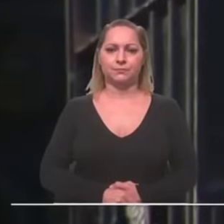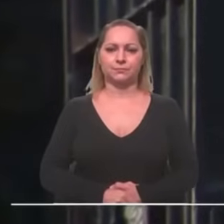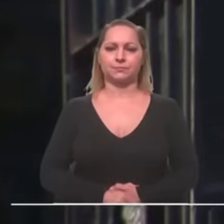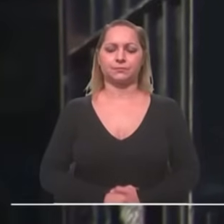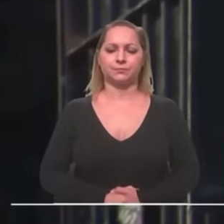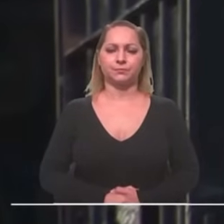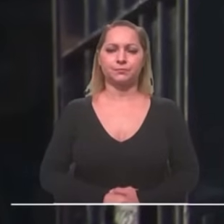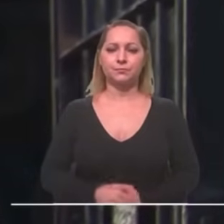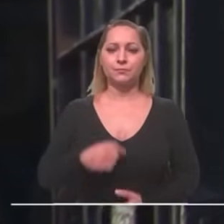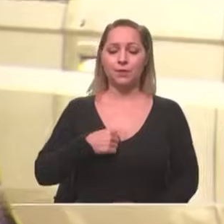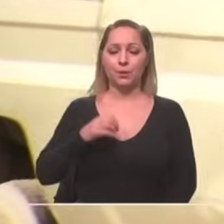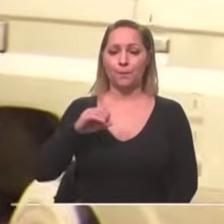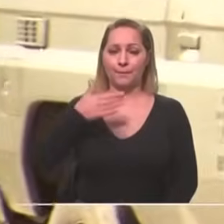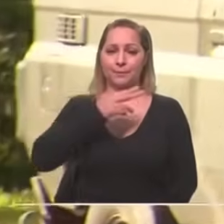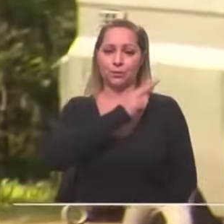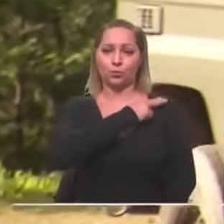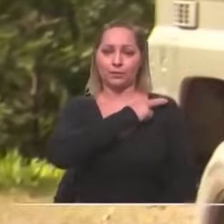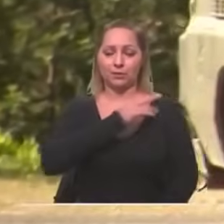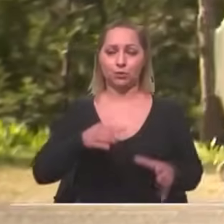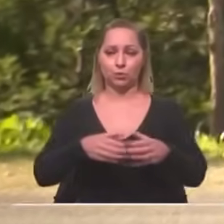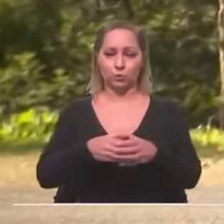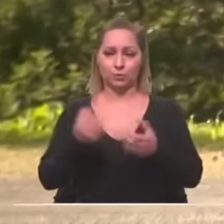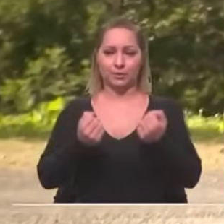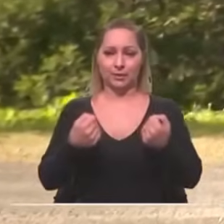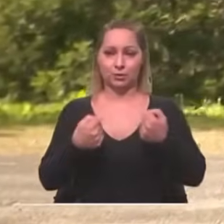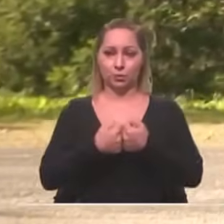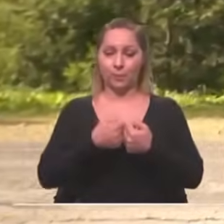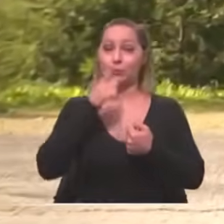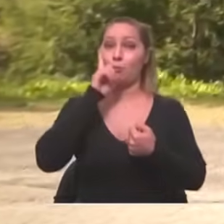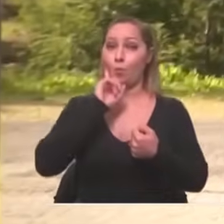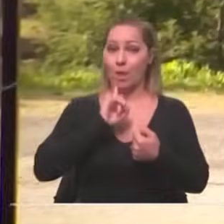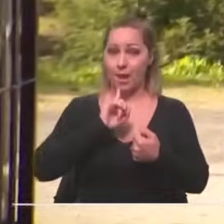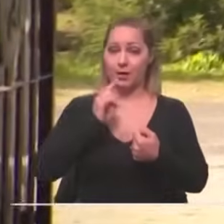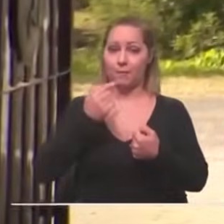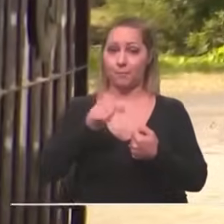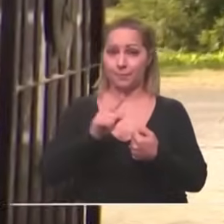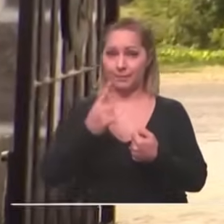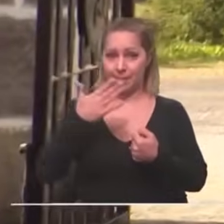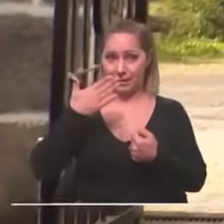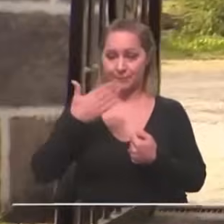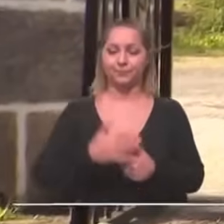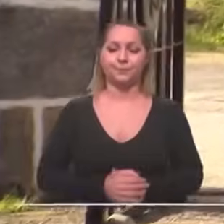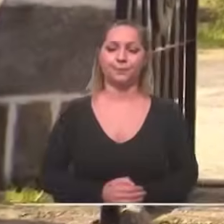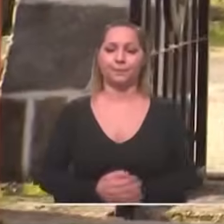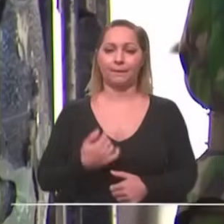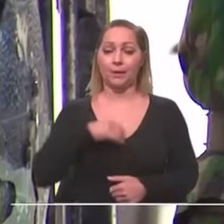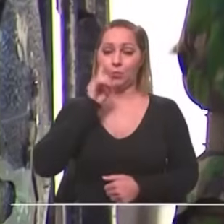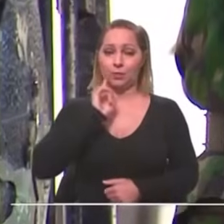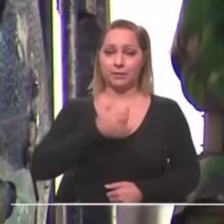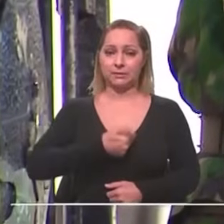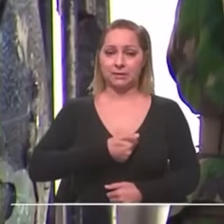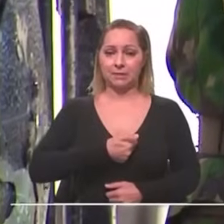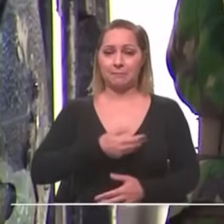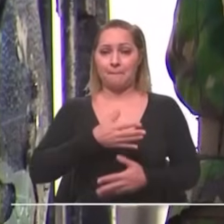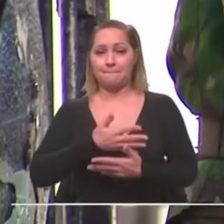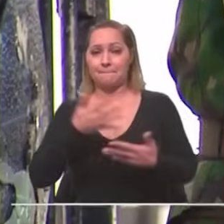Sou a primeira comandante de grupo de carros de combate, sendo mulher. O ser mulher não torna nem mais